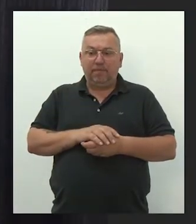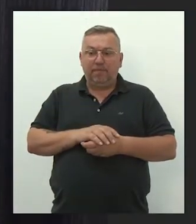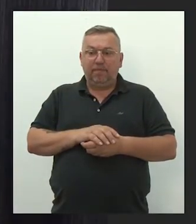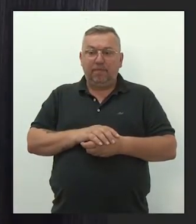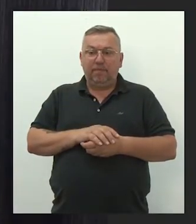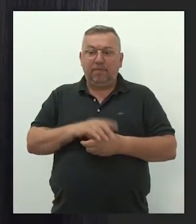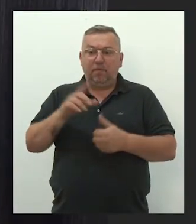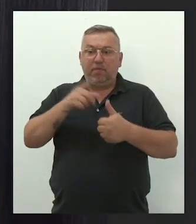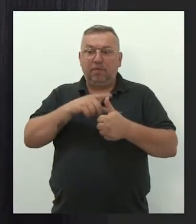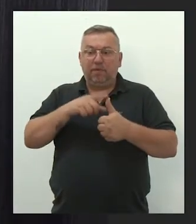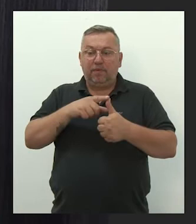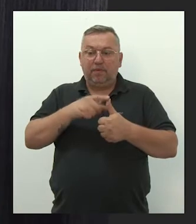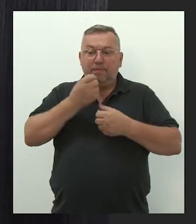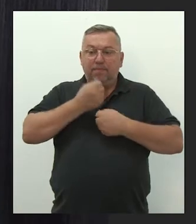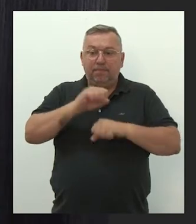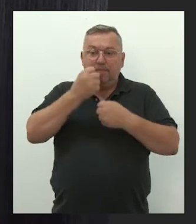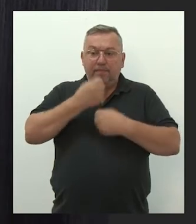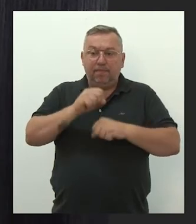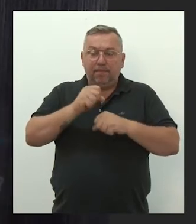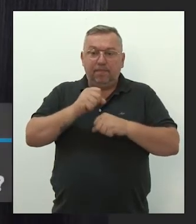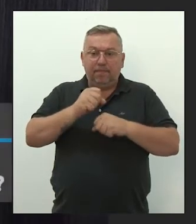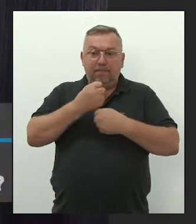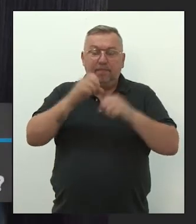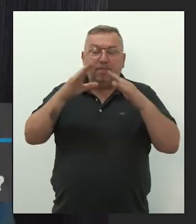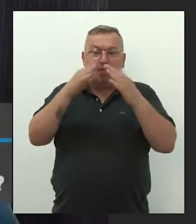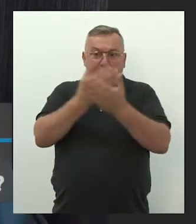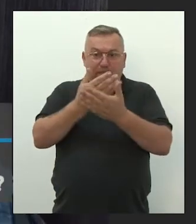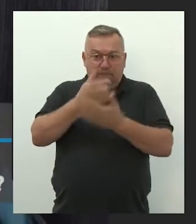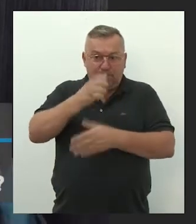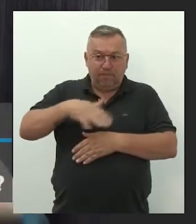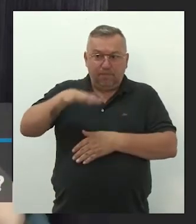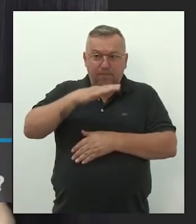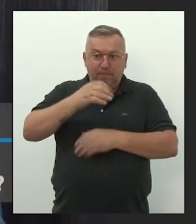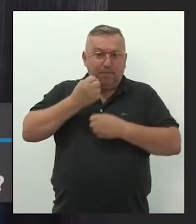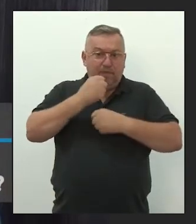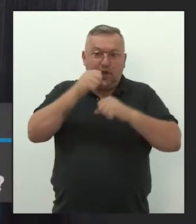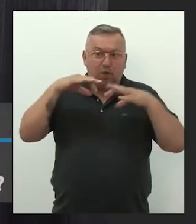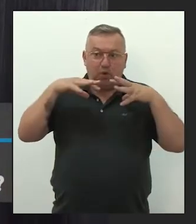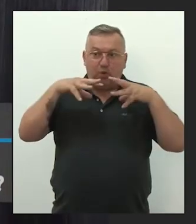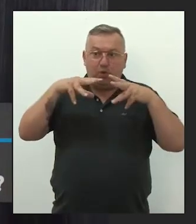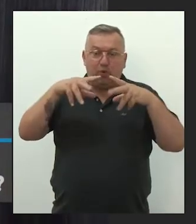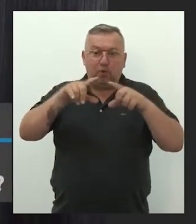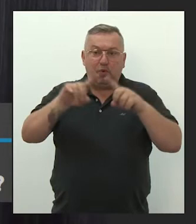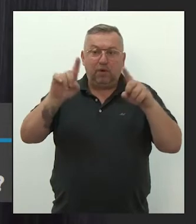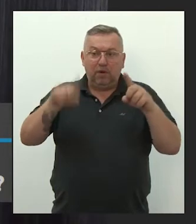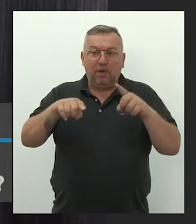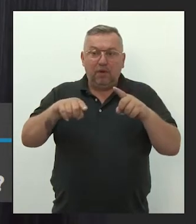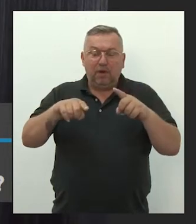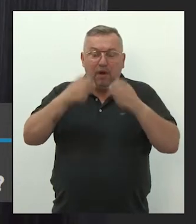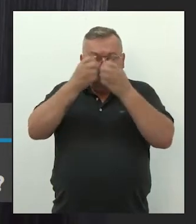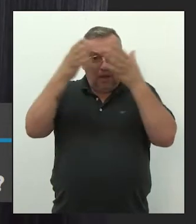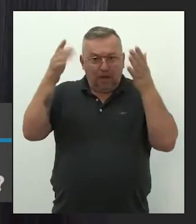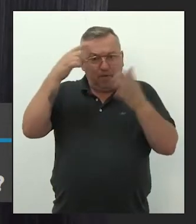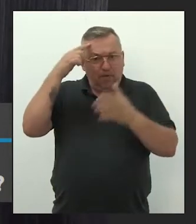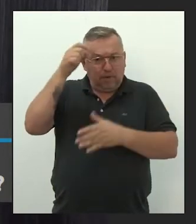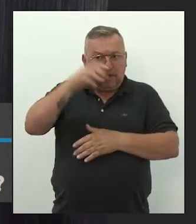o primeiro, que é varrer todo o pátio da escola. Eu estou varrendo tudo ele. Então, é claro que a gente pensa